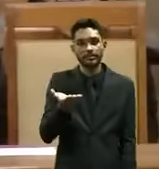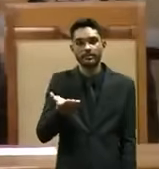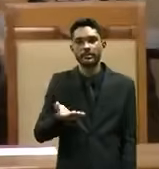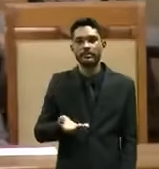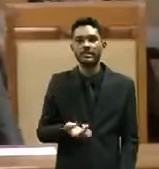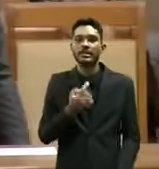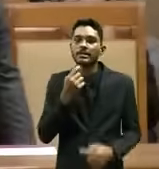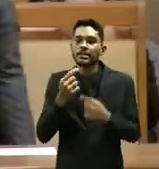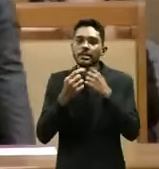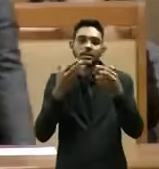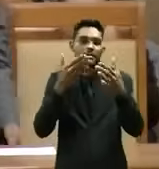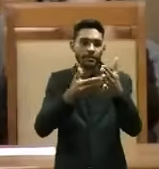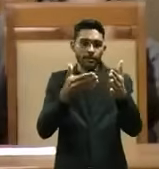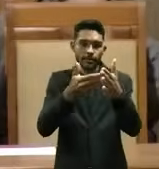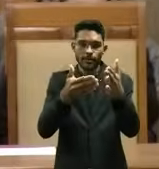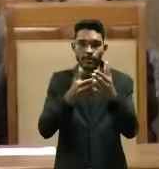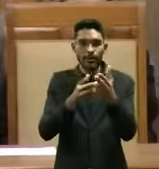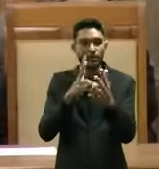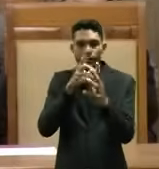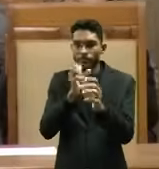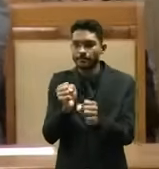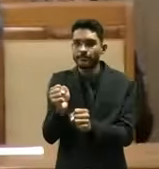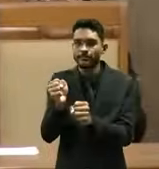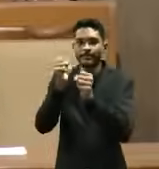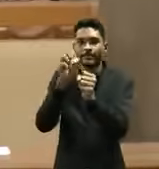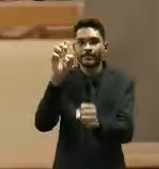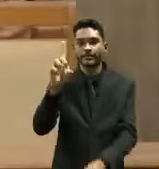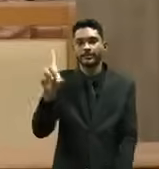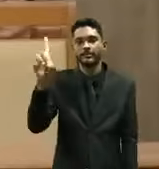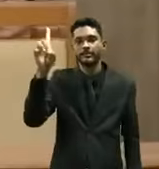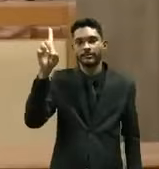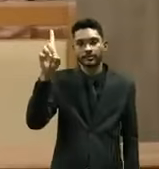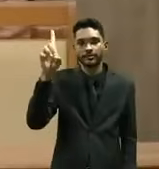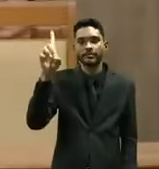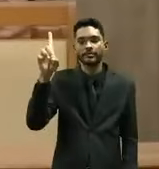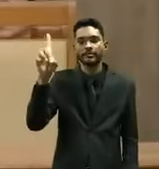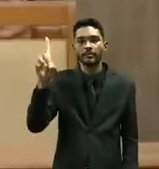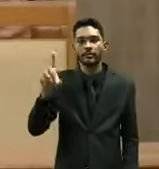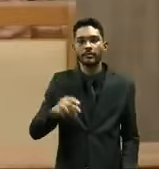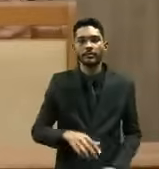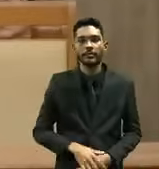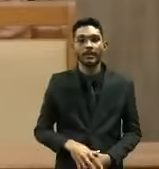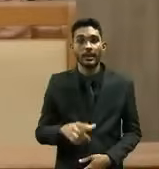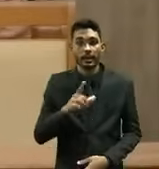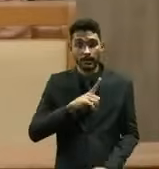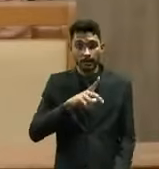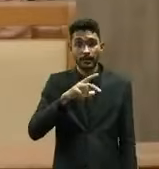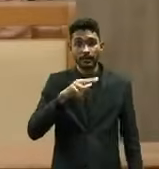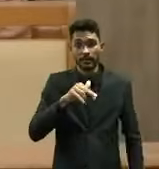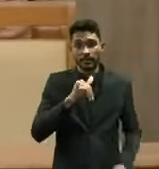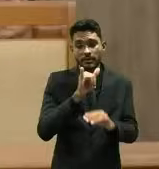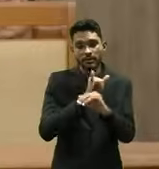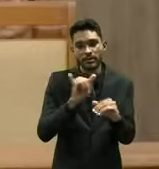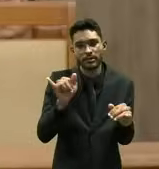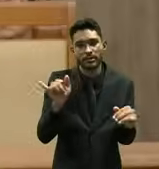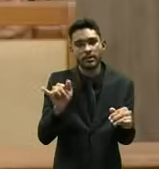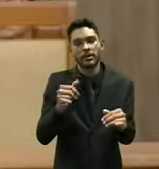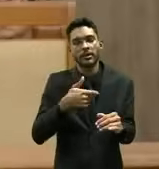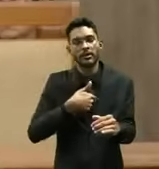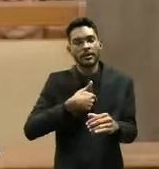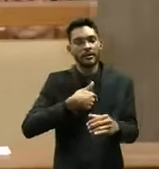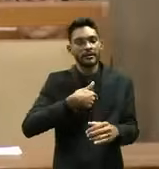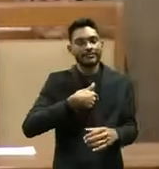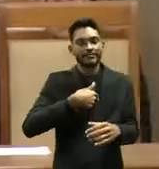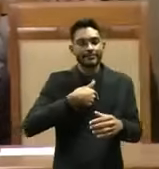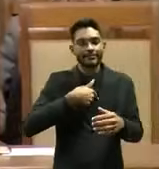Deus tem irmã que diz hoje eu ia falar um negócio mas o pastor tá no culto então não é Deus não minha irmã é só tu mesmo porque